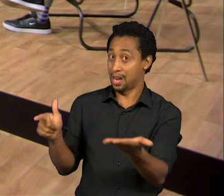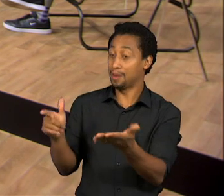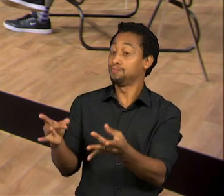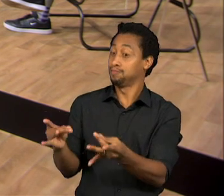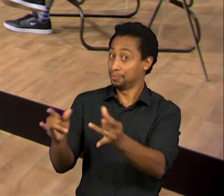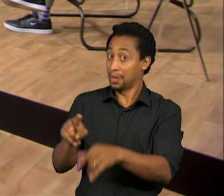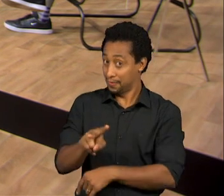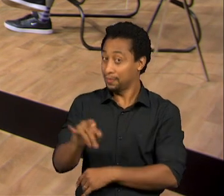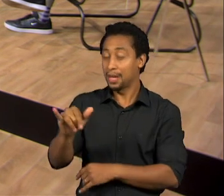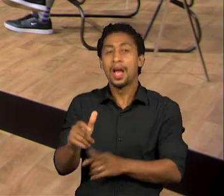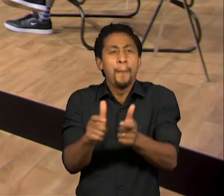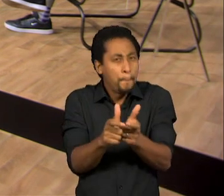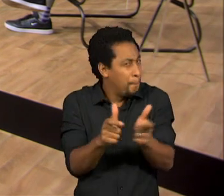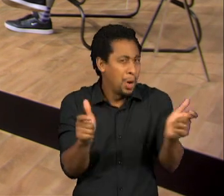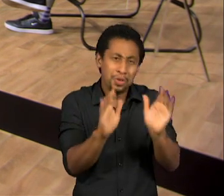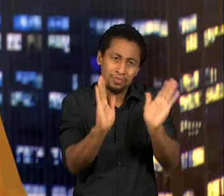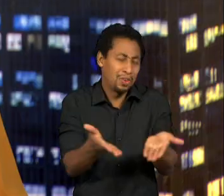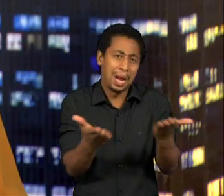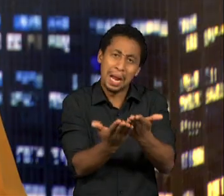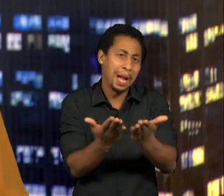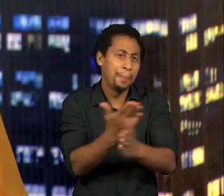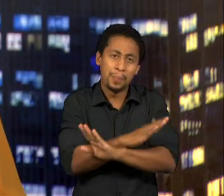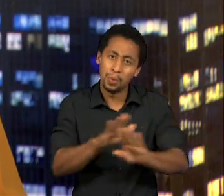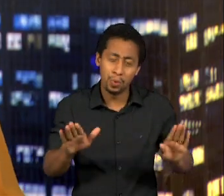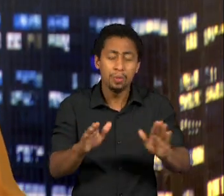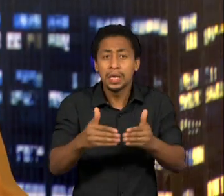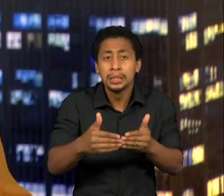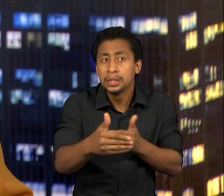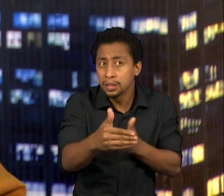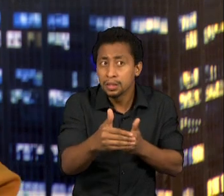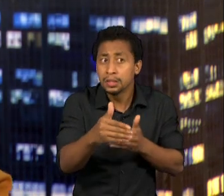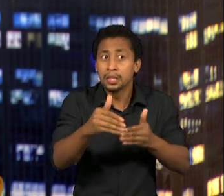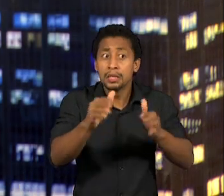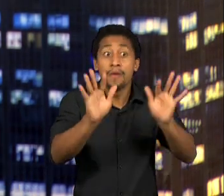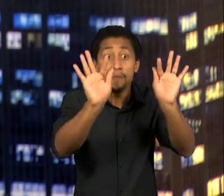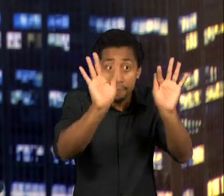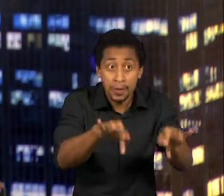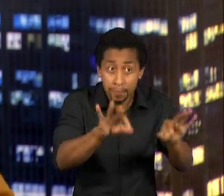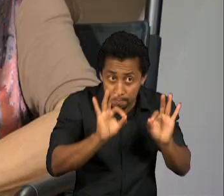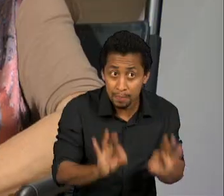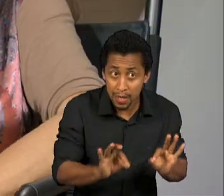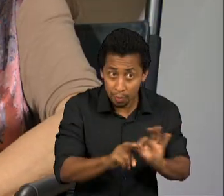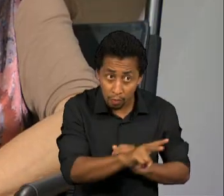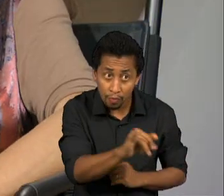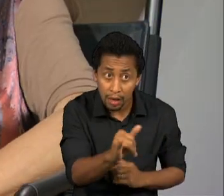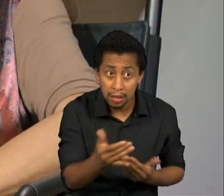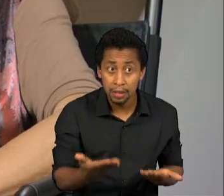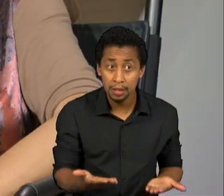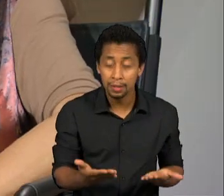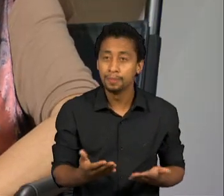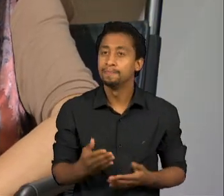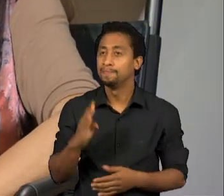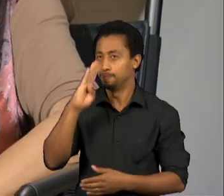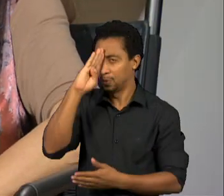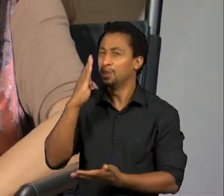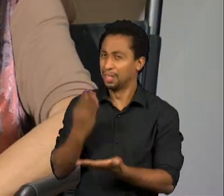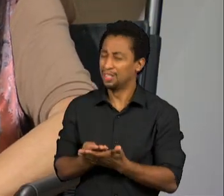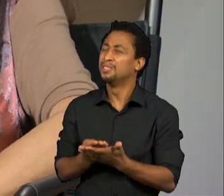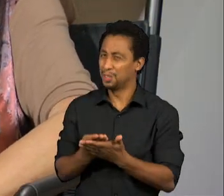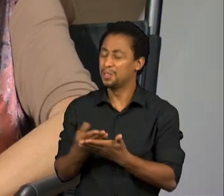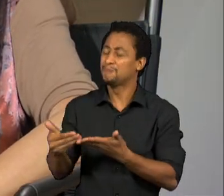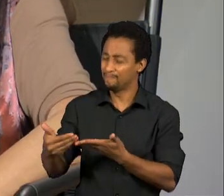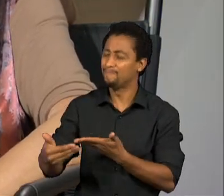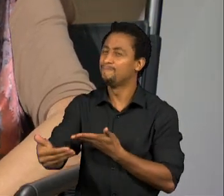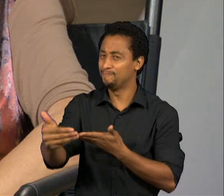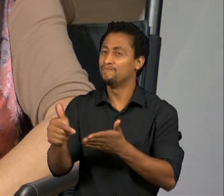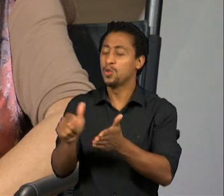já acabaram, não é? Mas será que esse fim deve chegar, de fato, Lúcia? Eu creio que sim, que ele vai